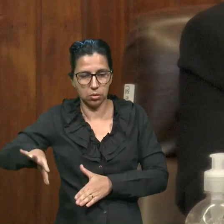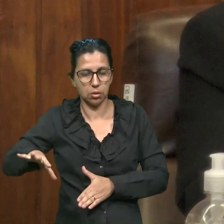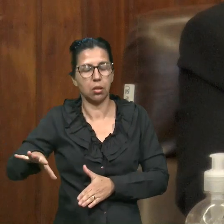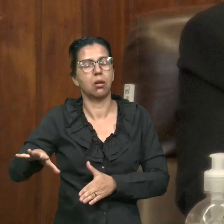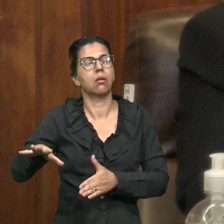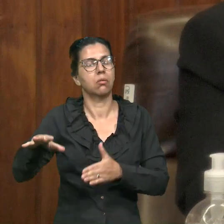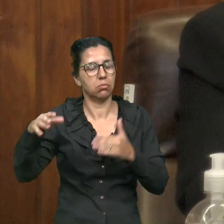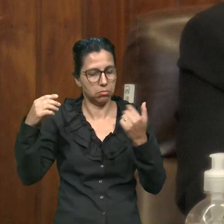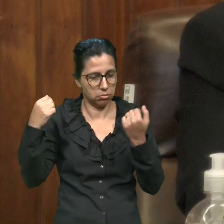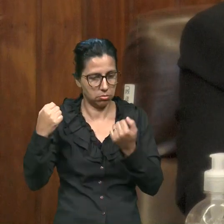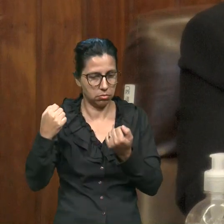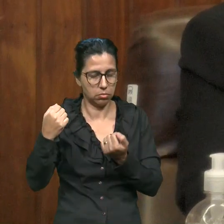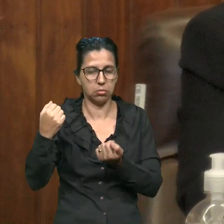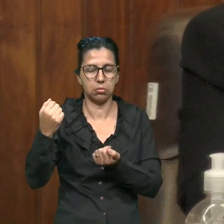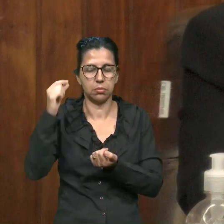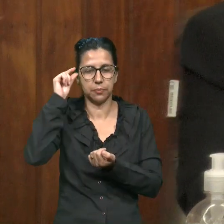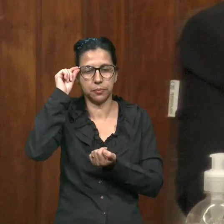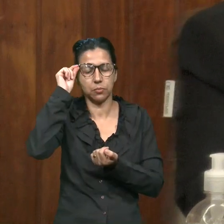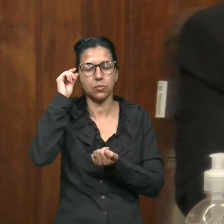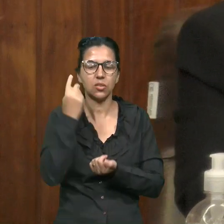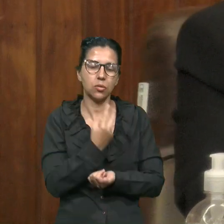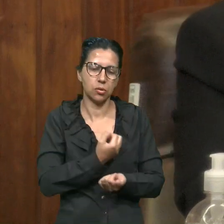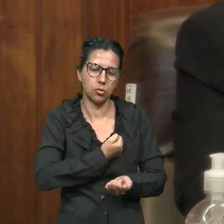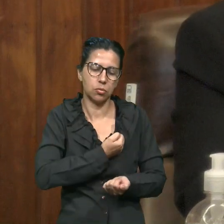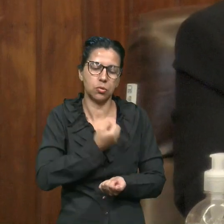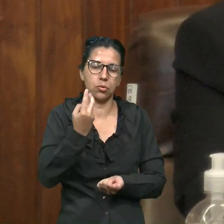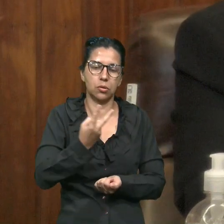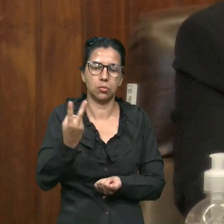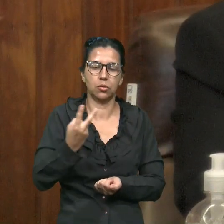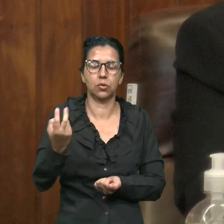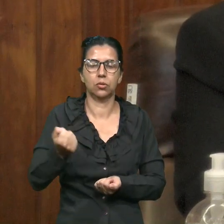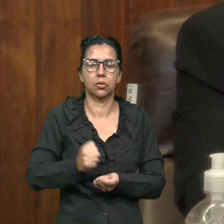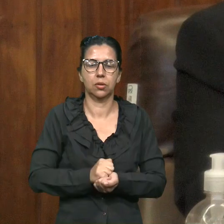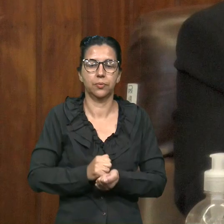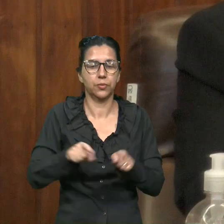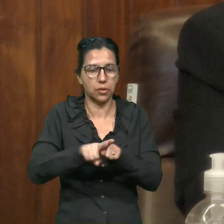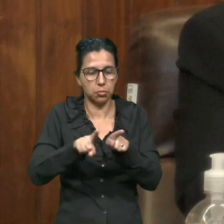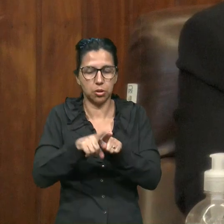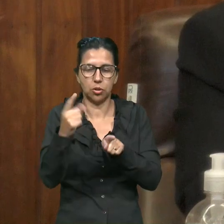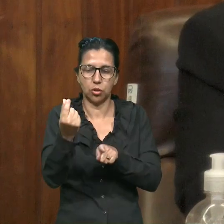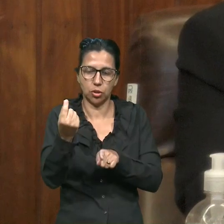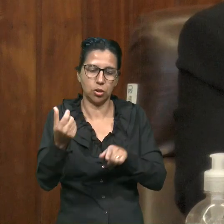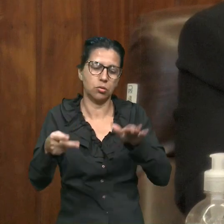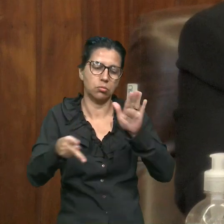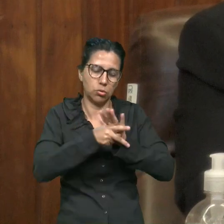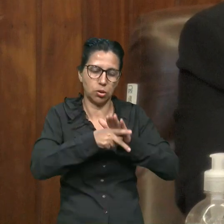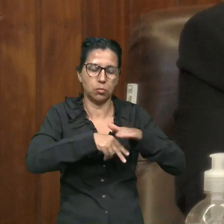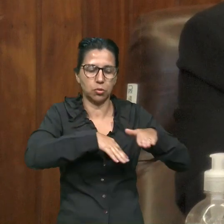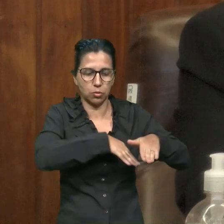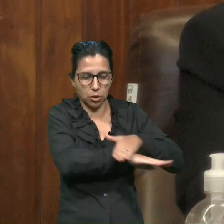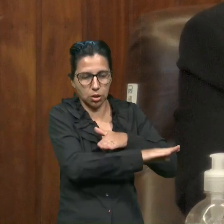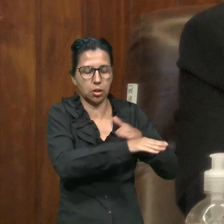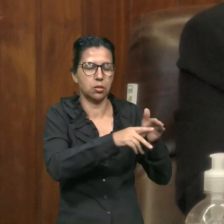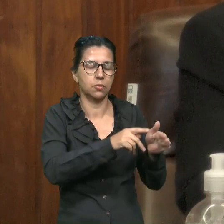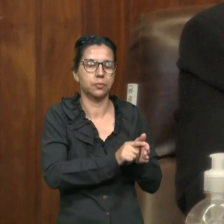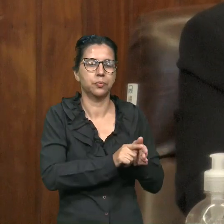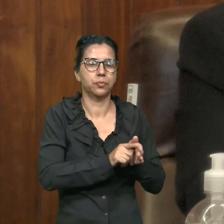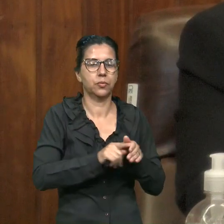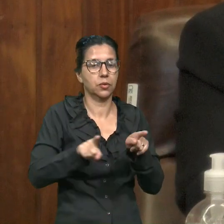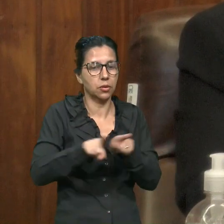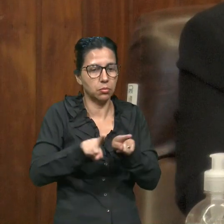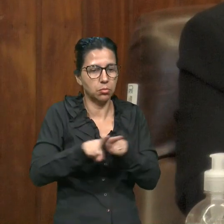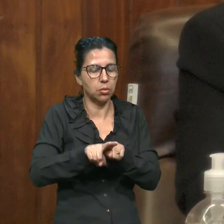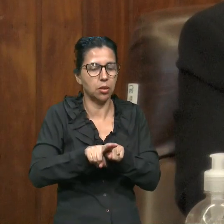preço, 22/2022, e prejuízo dos cofres públicos, uma vez que, conforme consta na ata de julgamento da